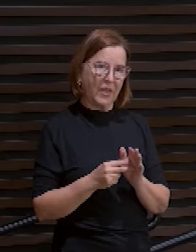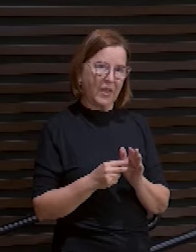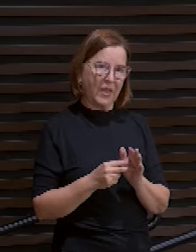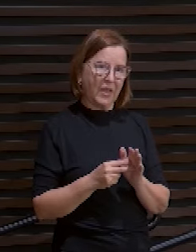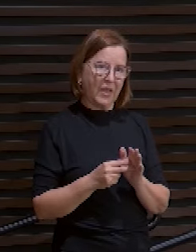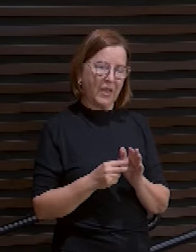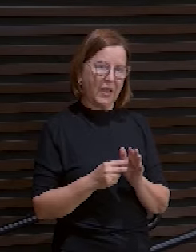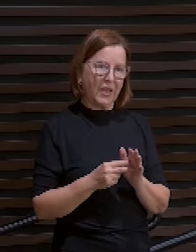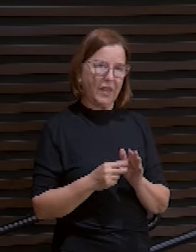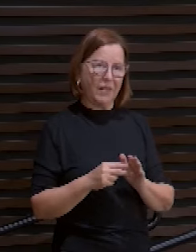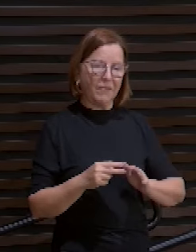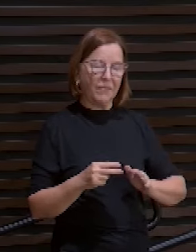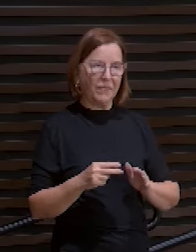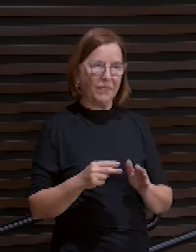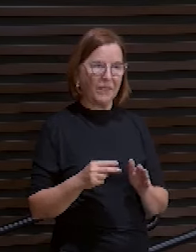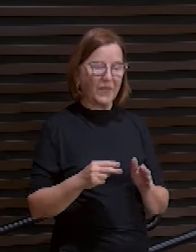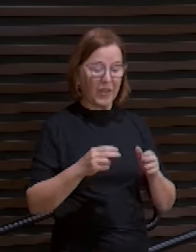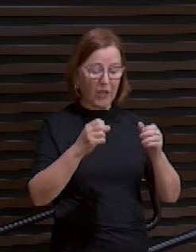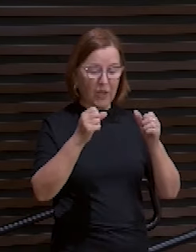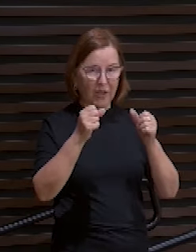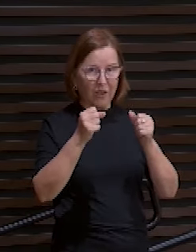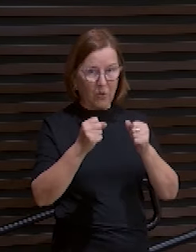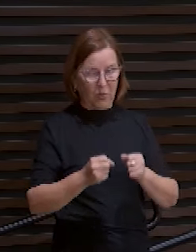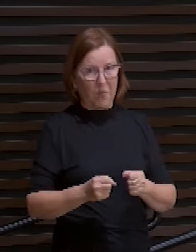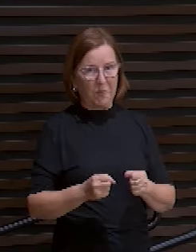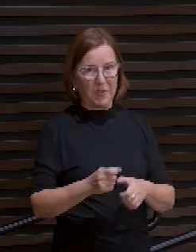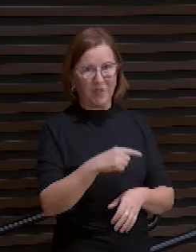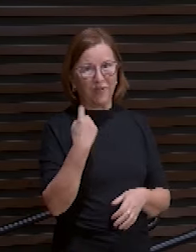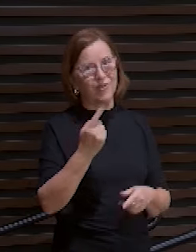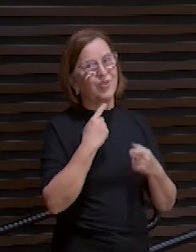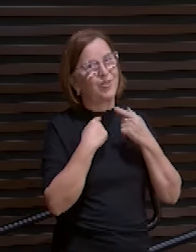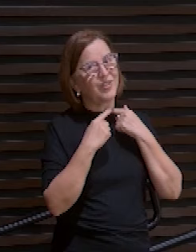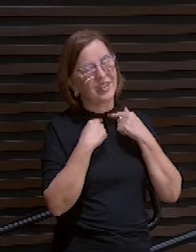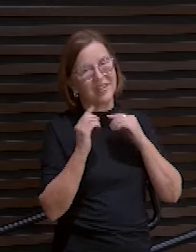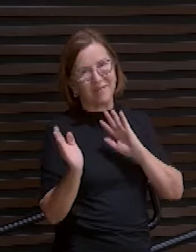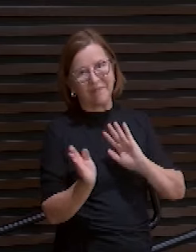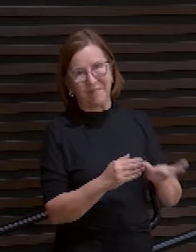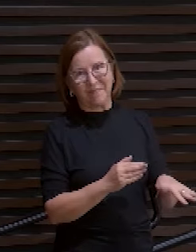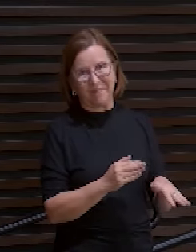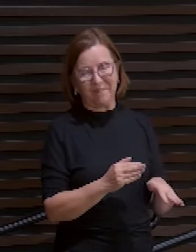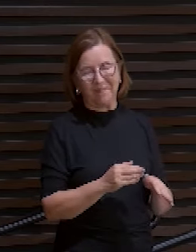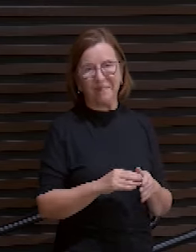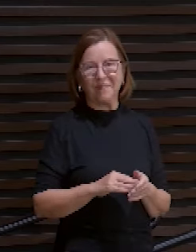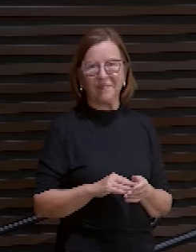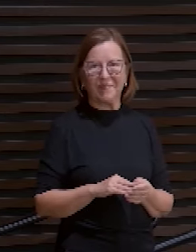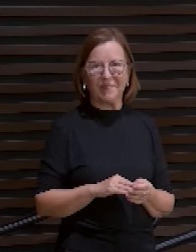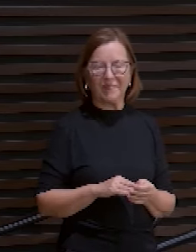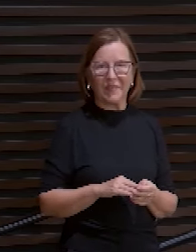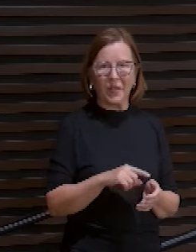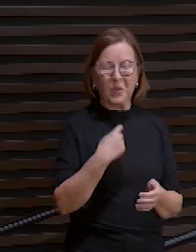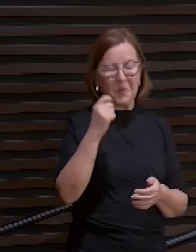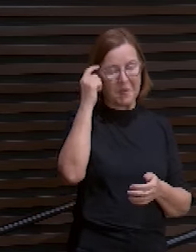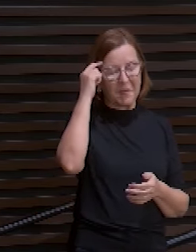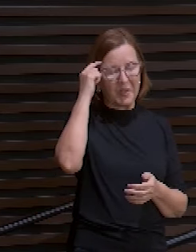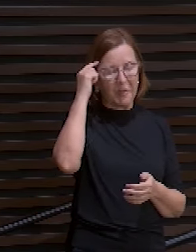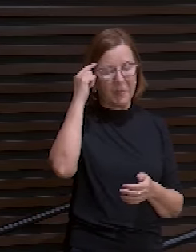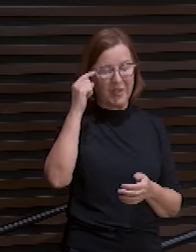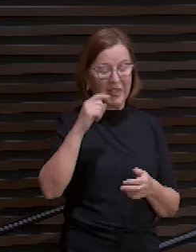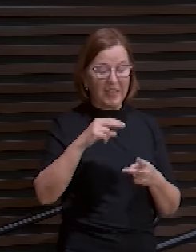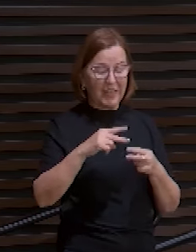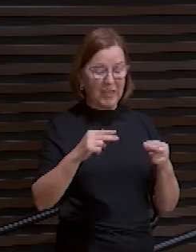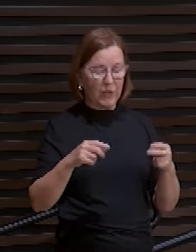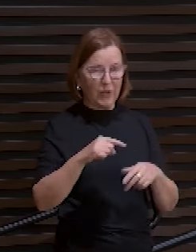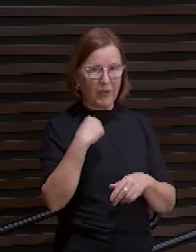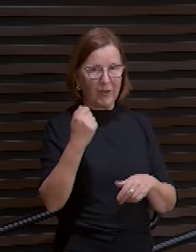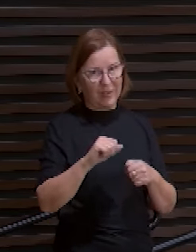desejos com a capacidade de agitar e inflamar nossos pensamentos e ações lembre quando a gente tá